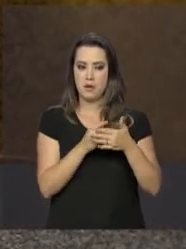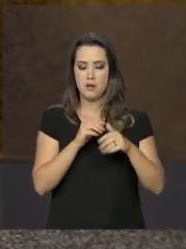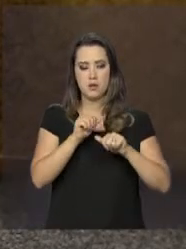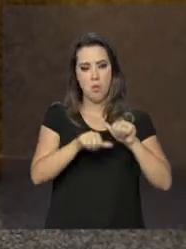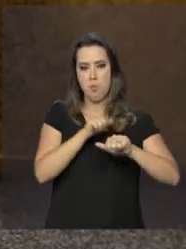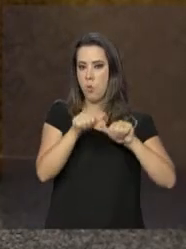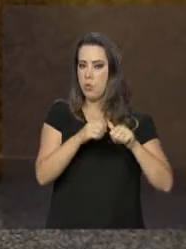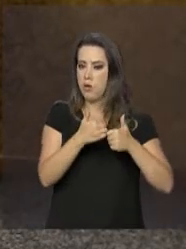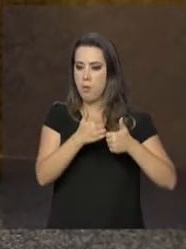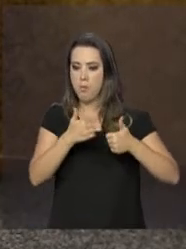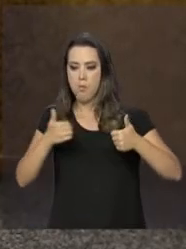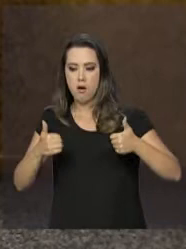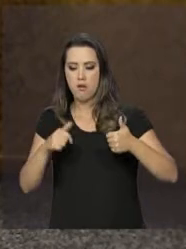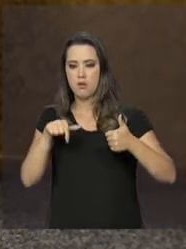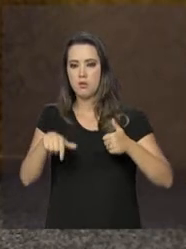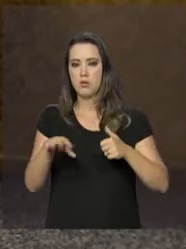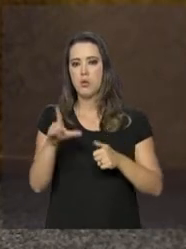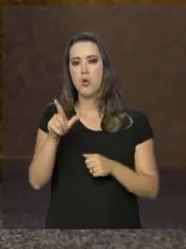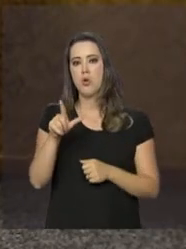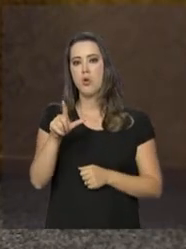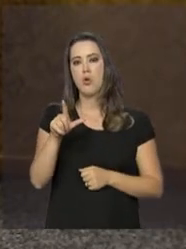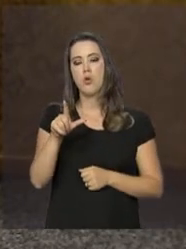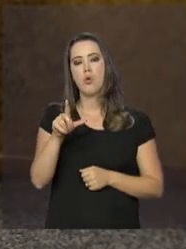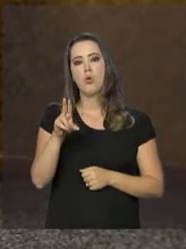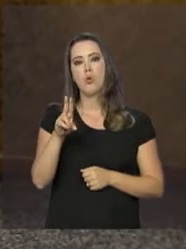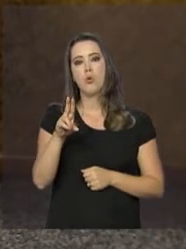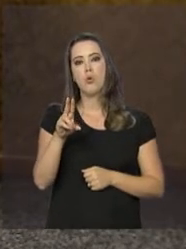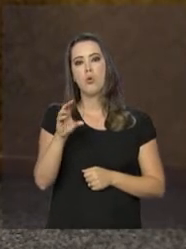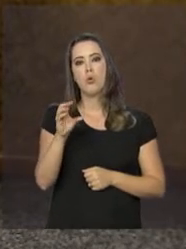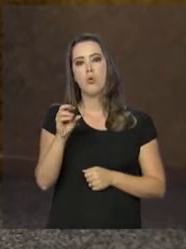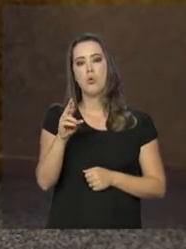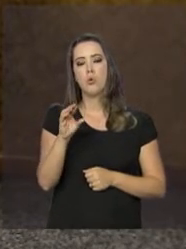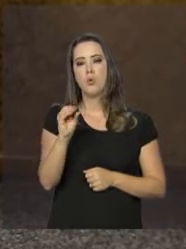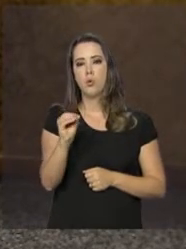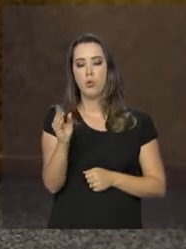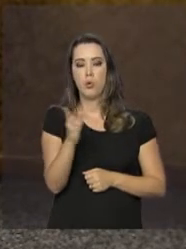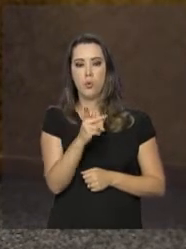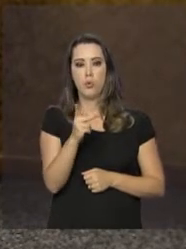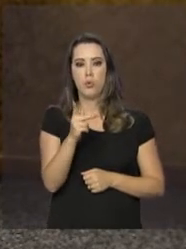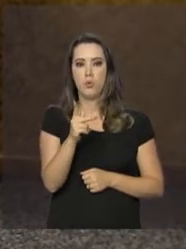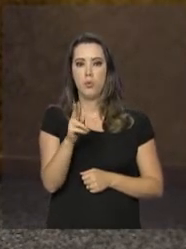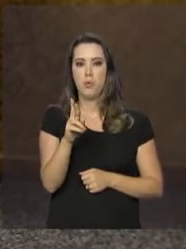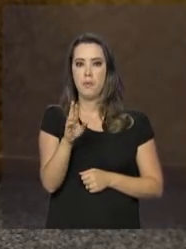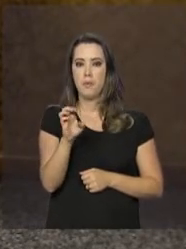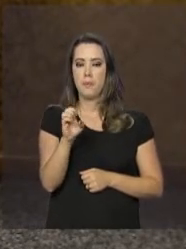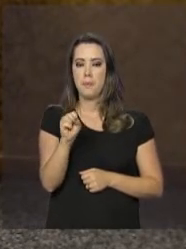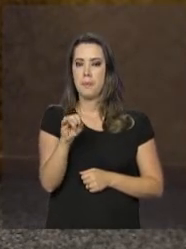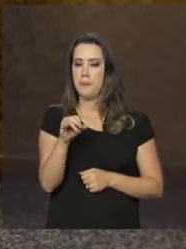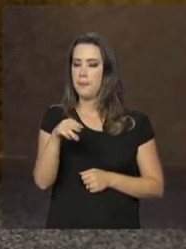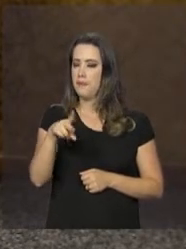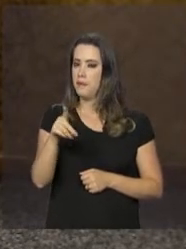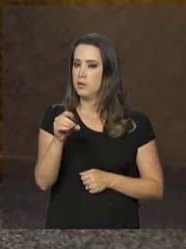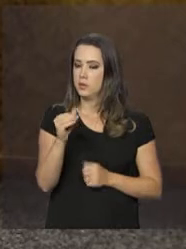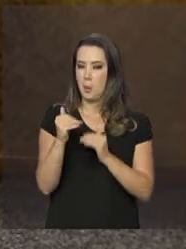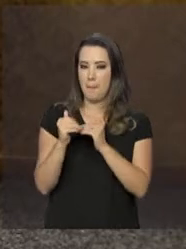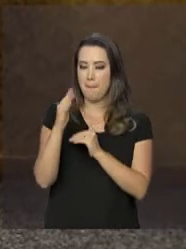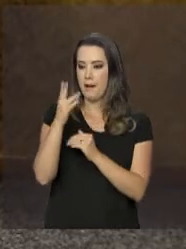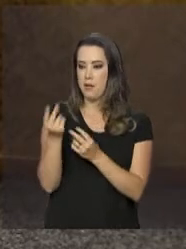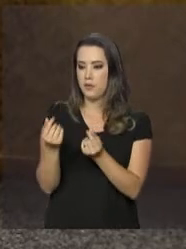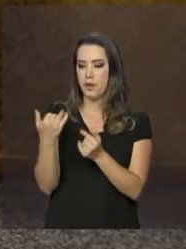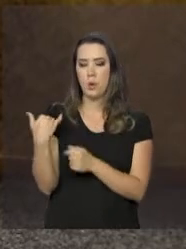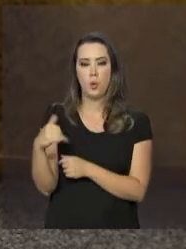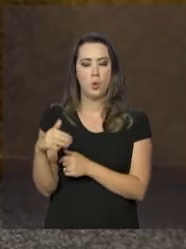tributada no lucro presumido ou lucro real nem empresas tributação normal isso consequentemente vai aumentar a carga